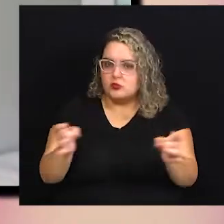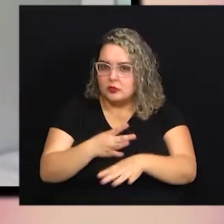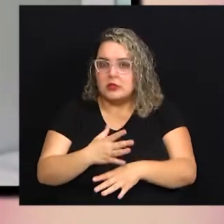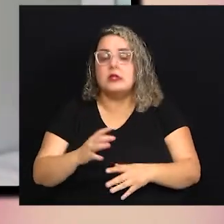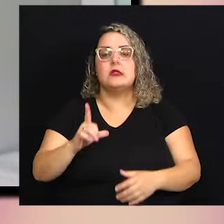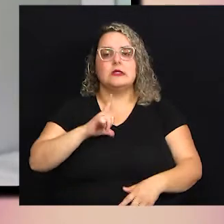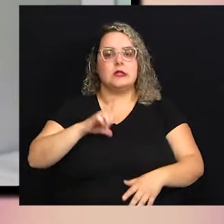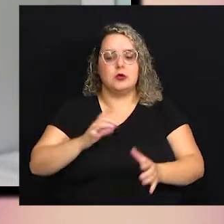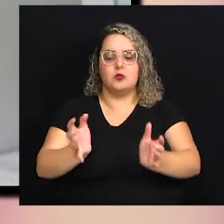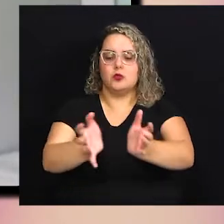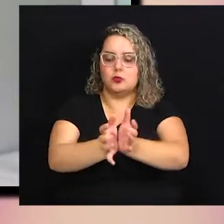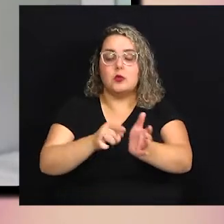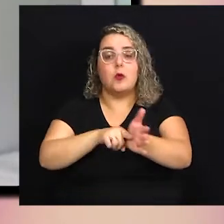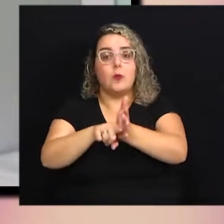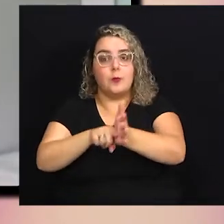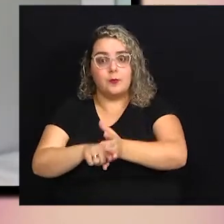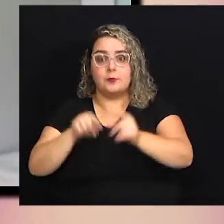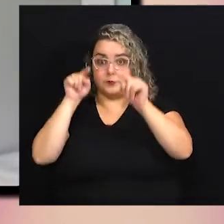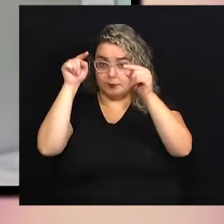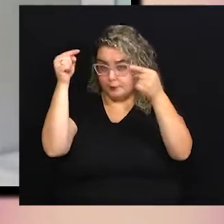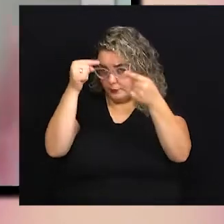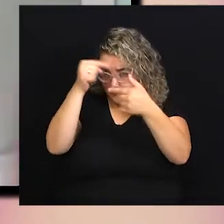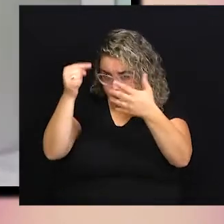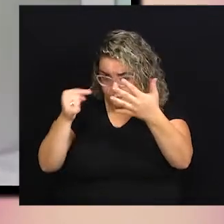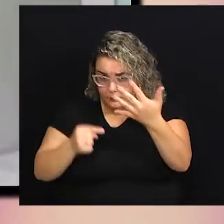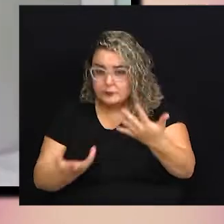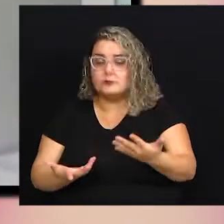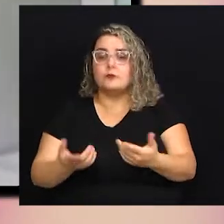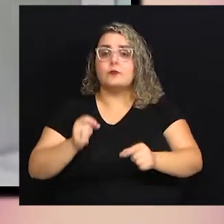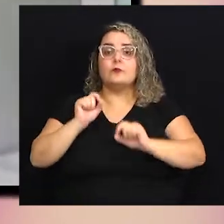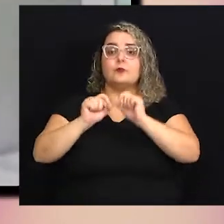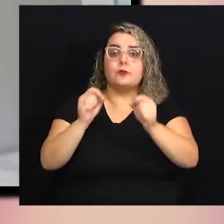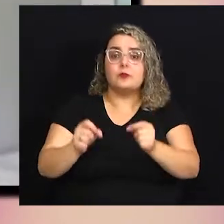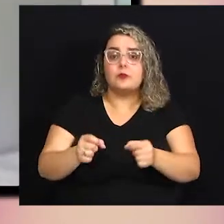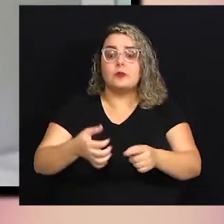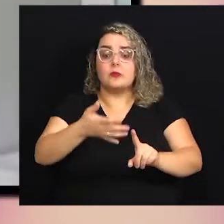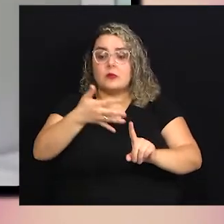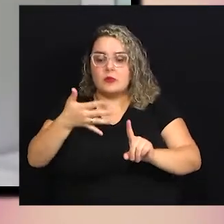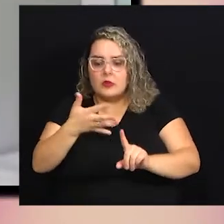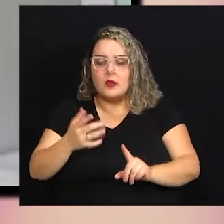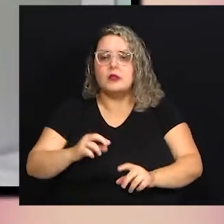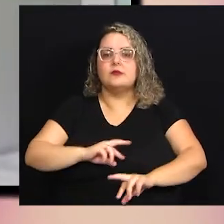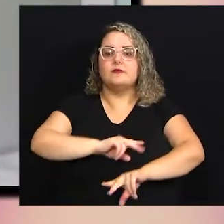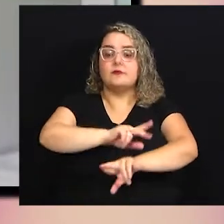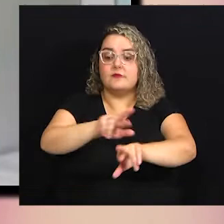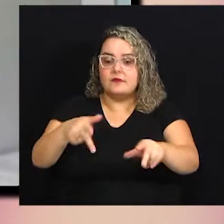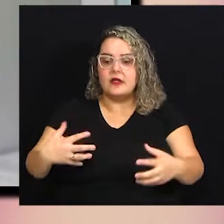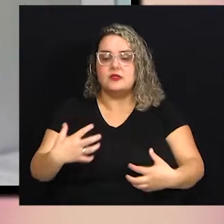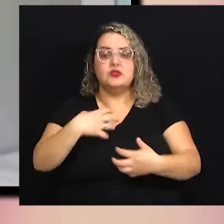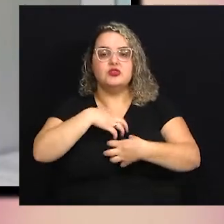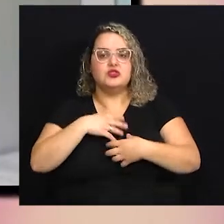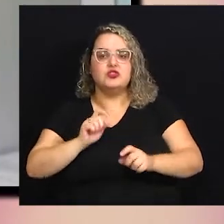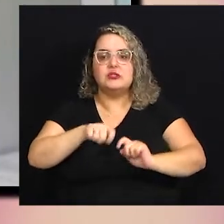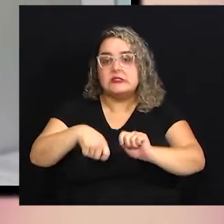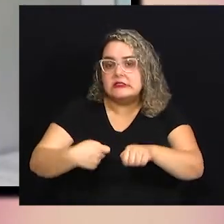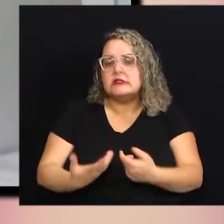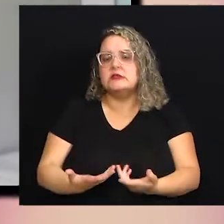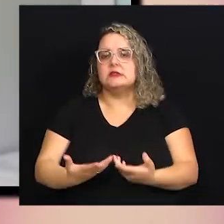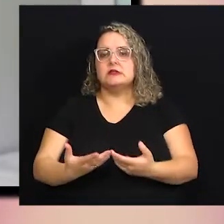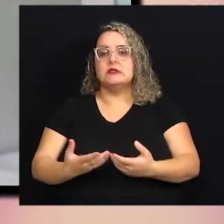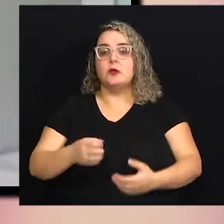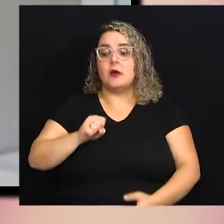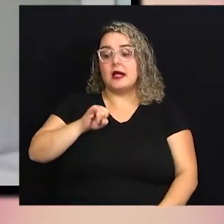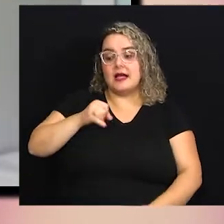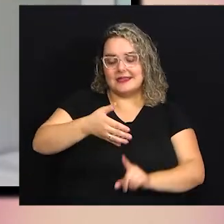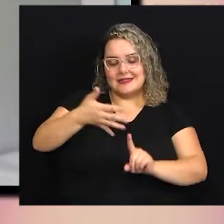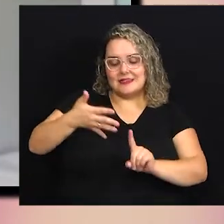inclusive, envolvido nessas questões do que leva a essa síndrome, esse conjunto de sinais e sintomas. Então, a